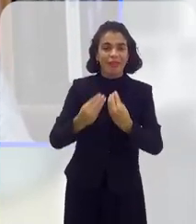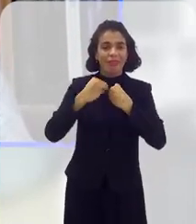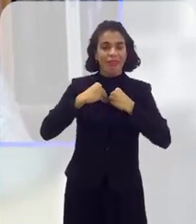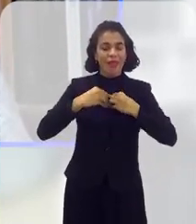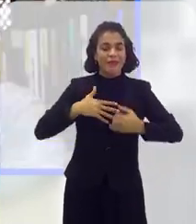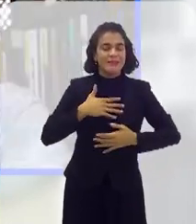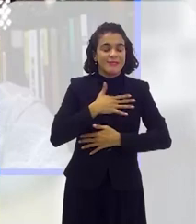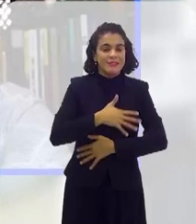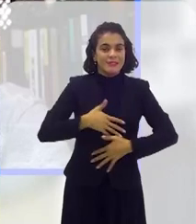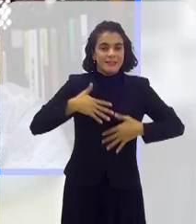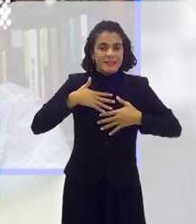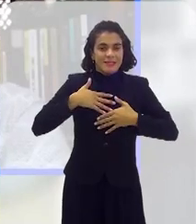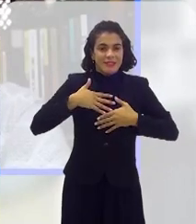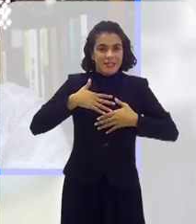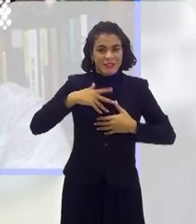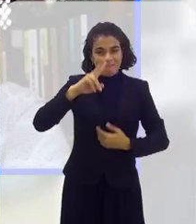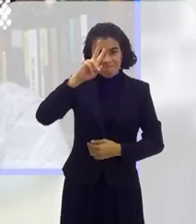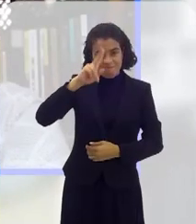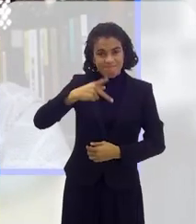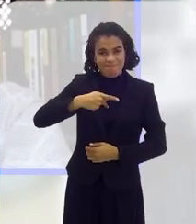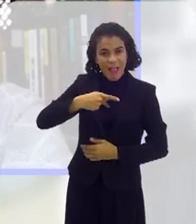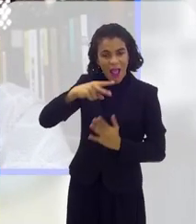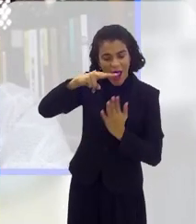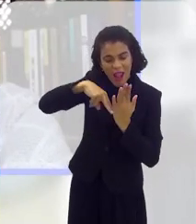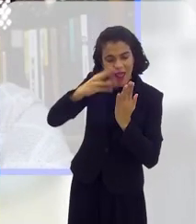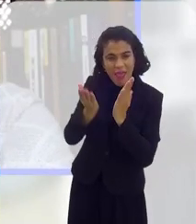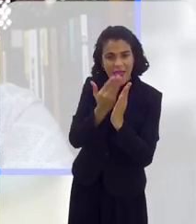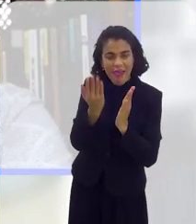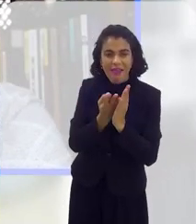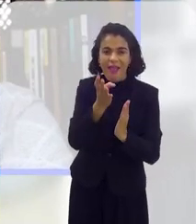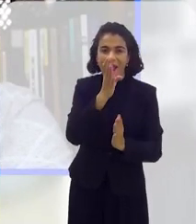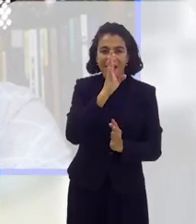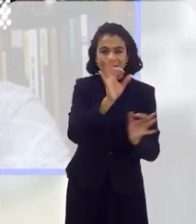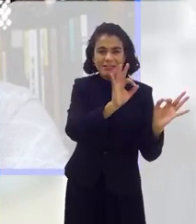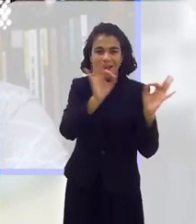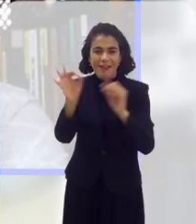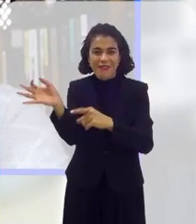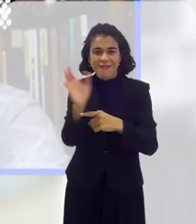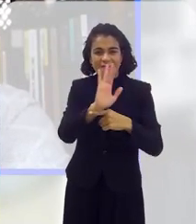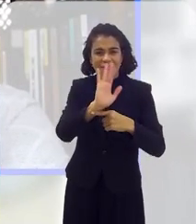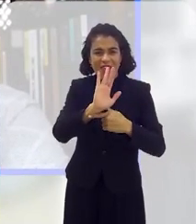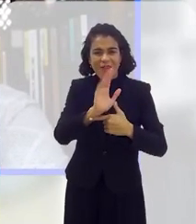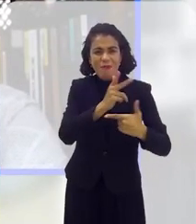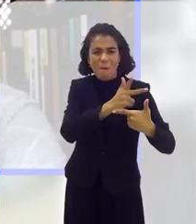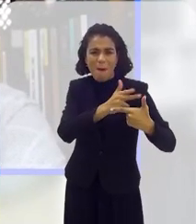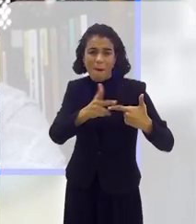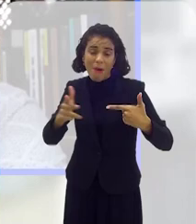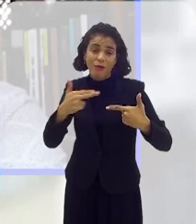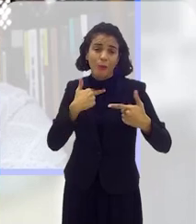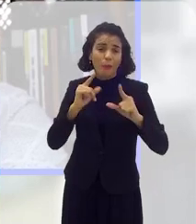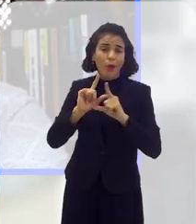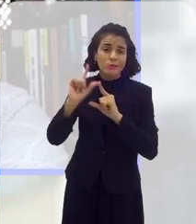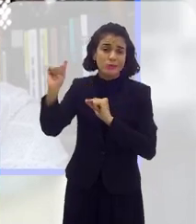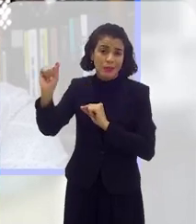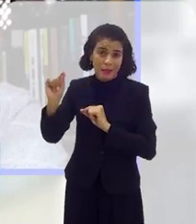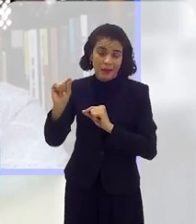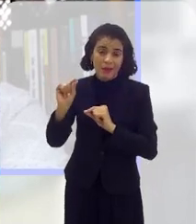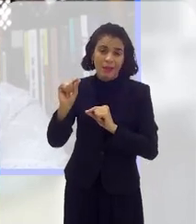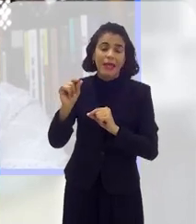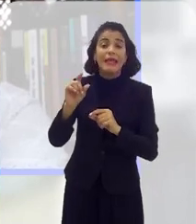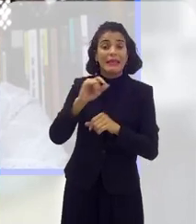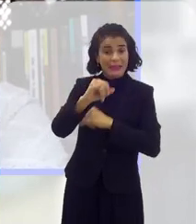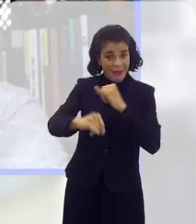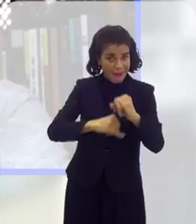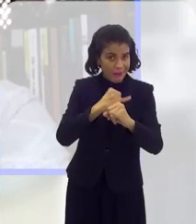elas próprias, né? E então assistir mais filmes, ler mais livros, né? Já que não podem sair durante a pandemia, e eu E a acho que